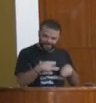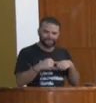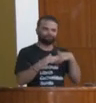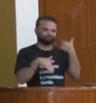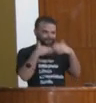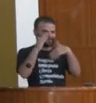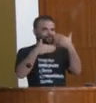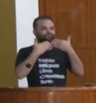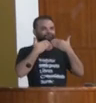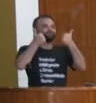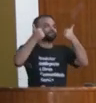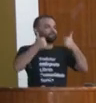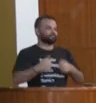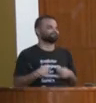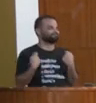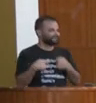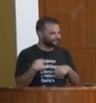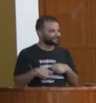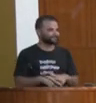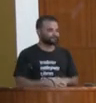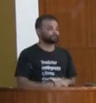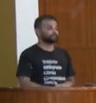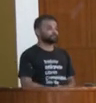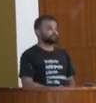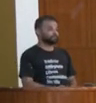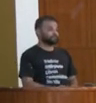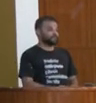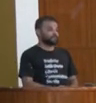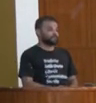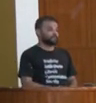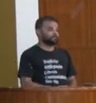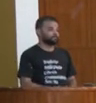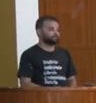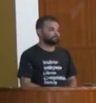melhorar, tem que evoluir, mas que não é